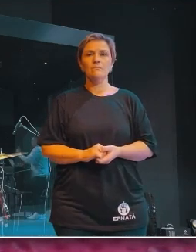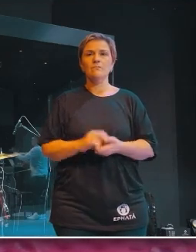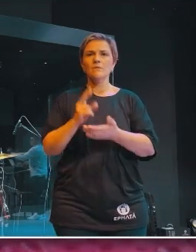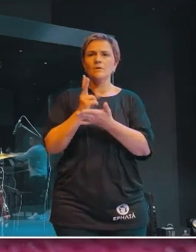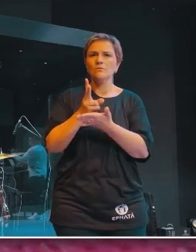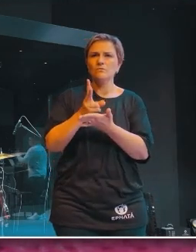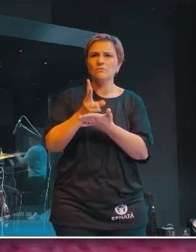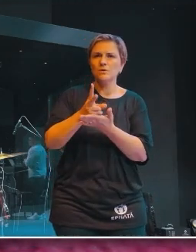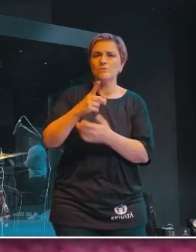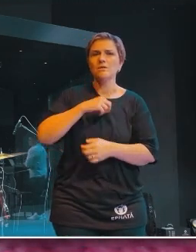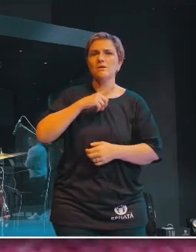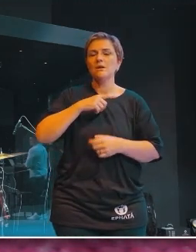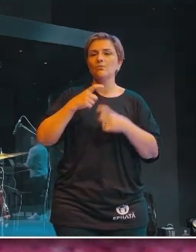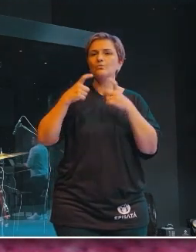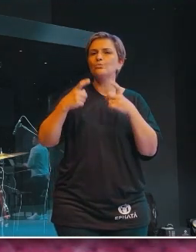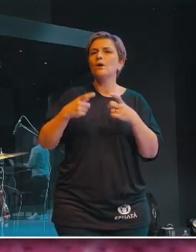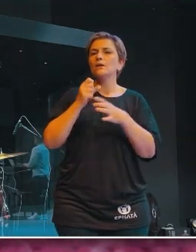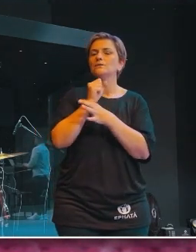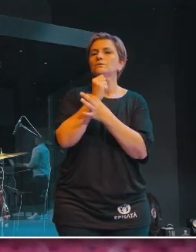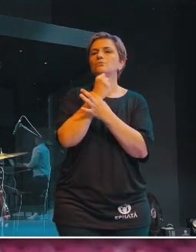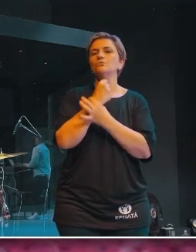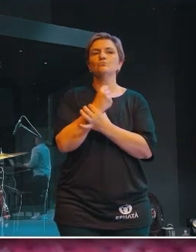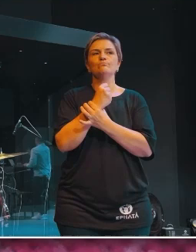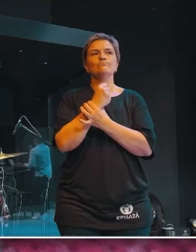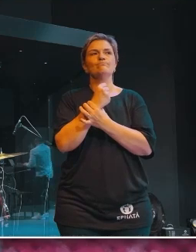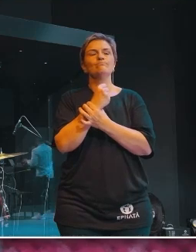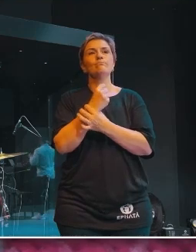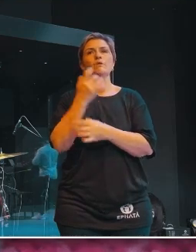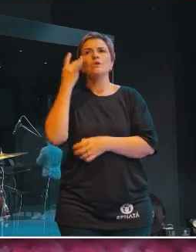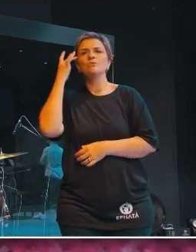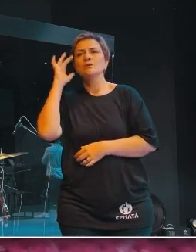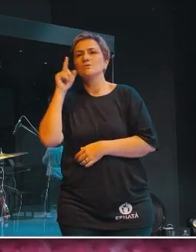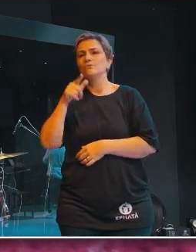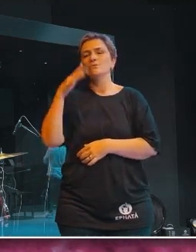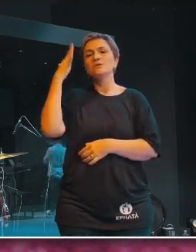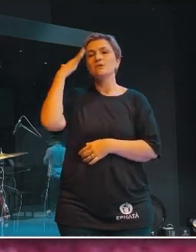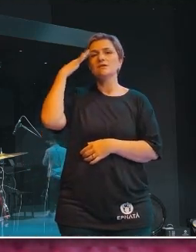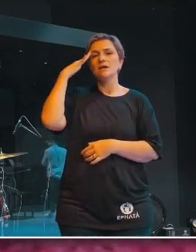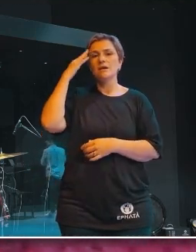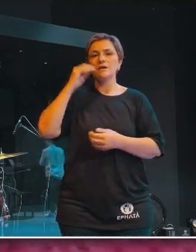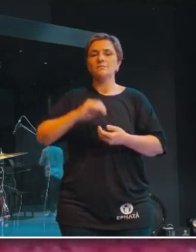Sempre haverá um lugar seguro. Eu não sei se você sabe disso,